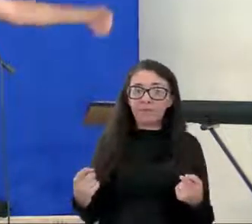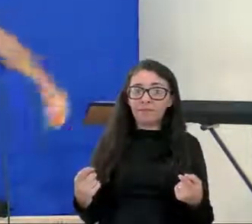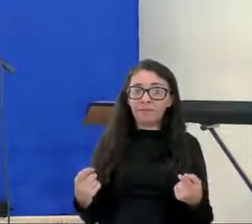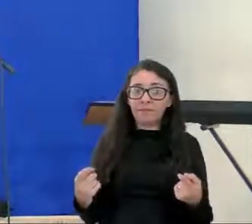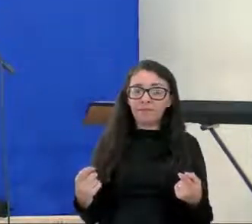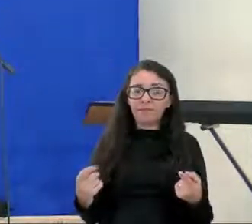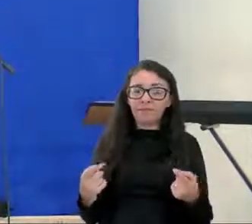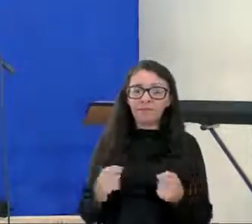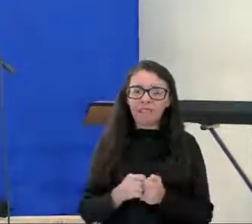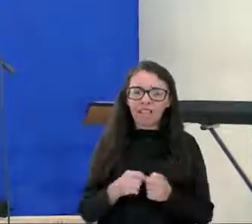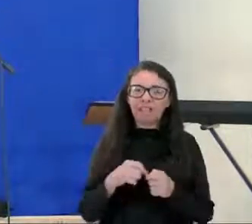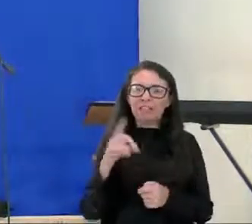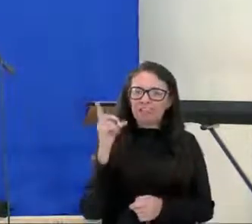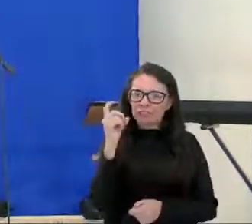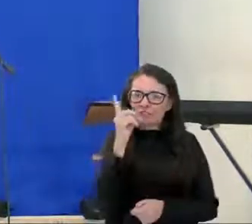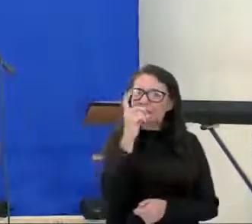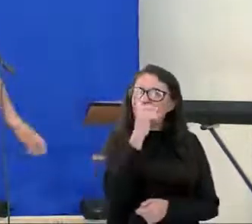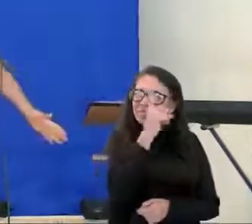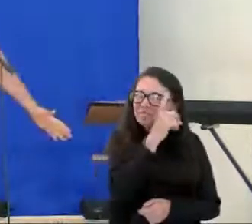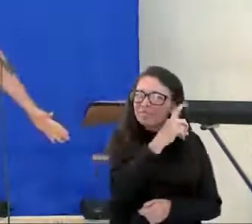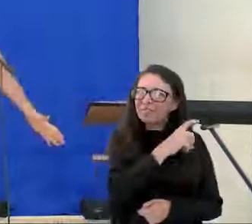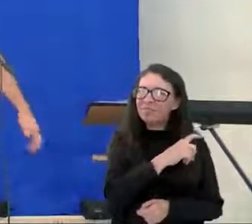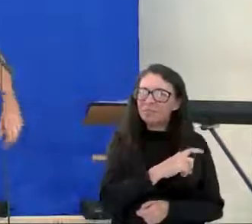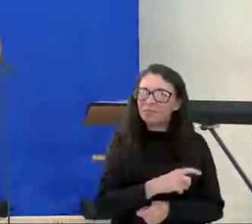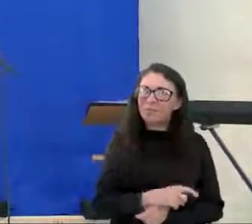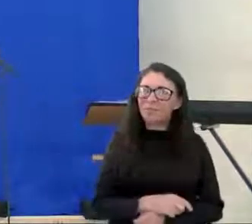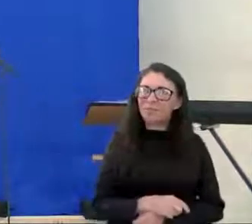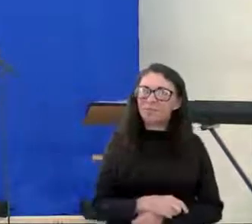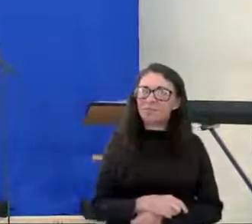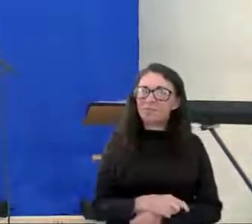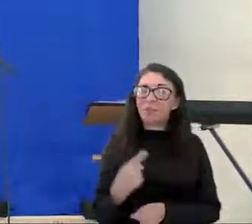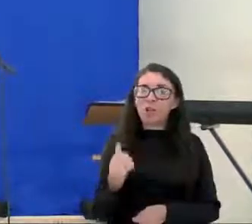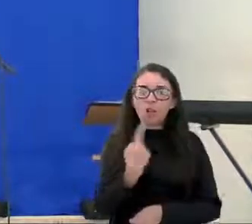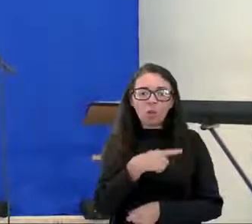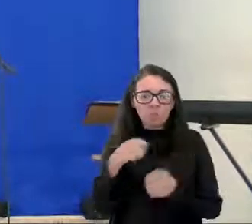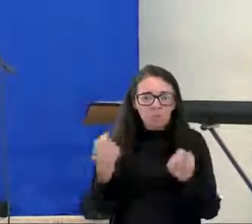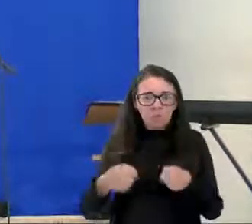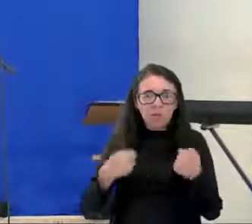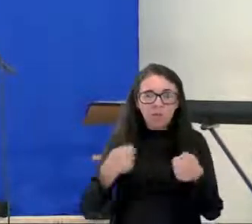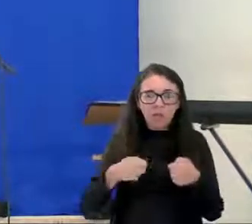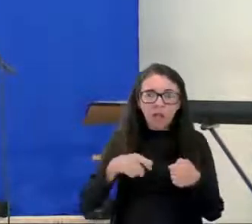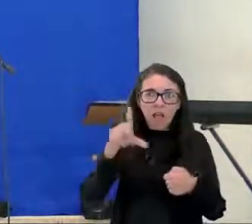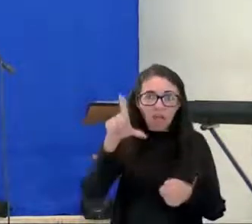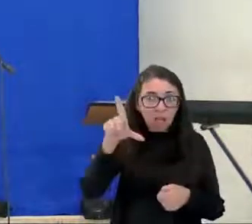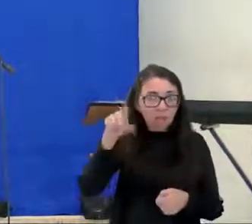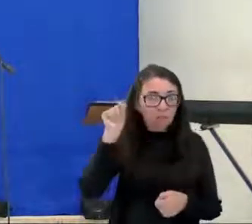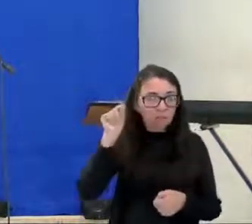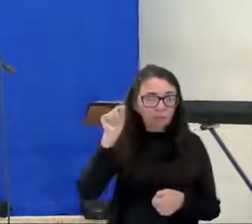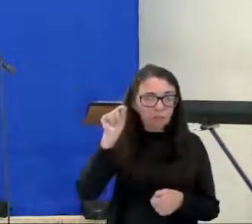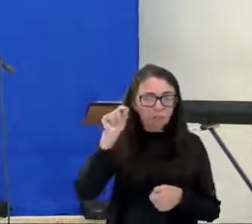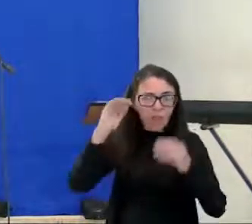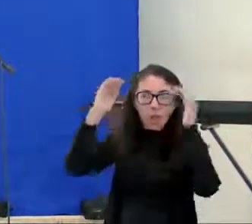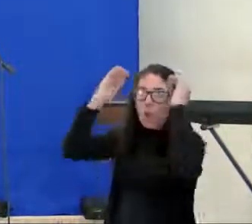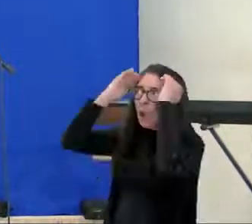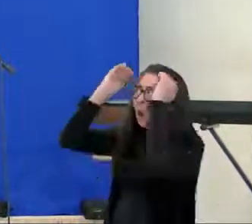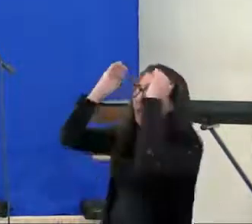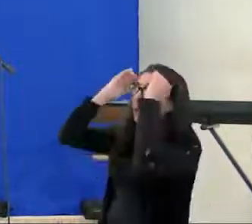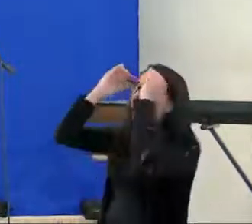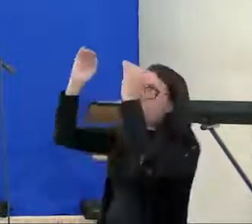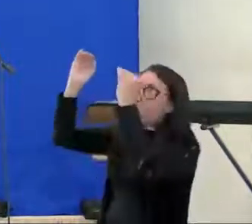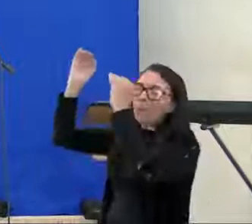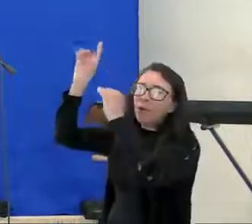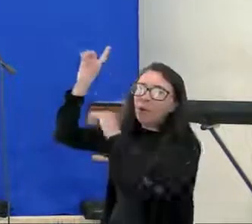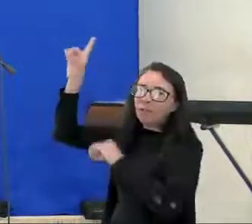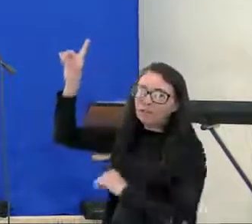Mas, que, vamos pensar assim,